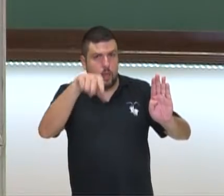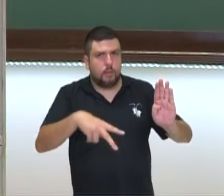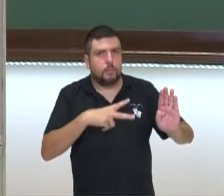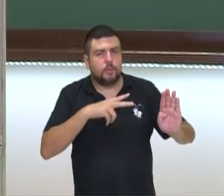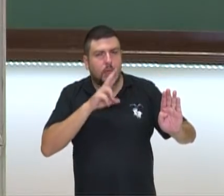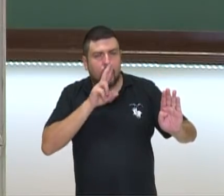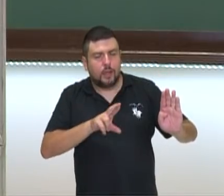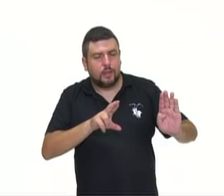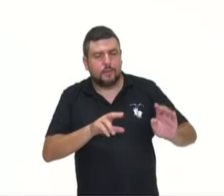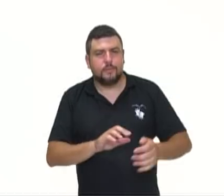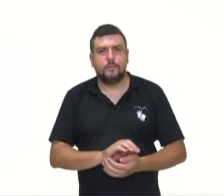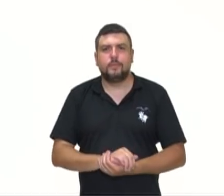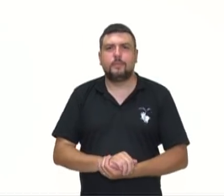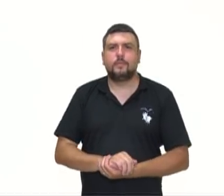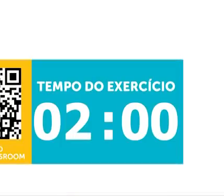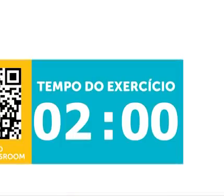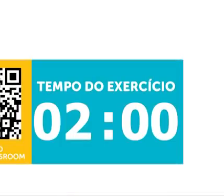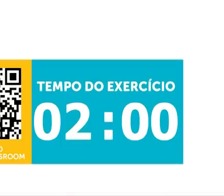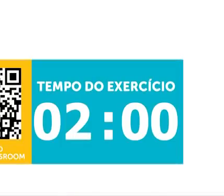pessoais. Bora lá!